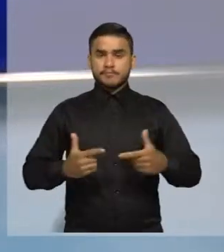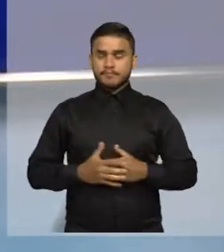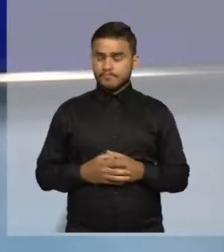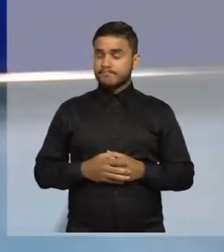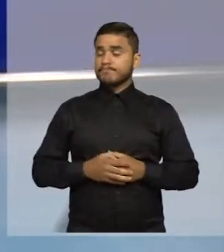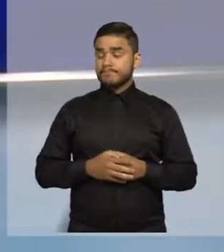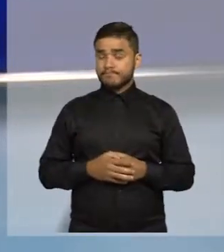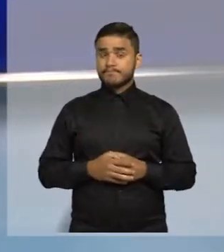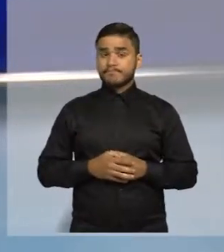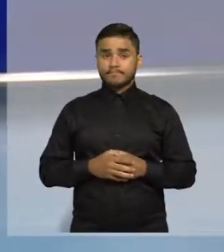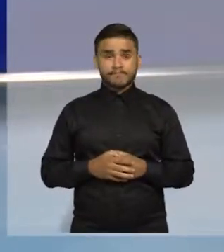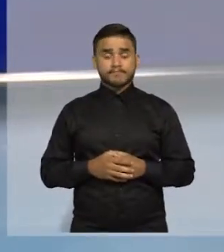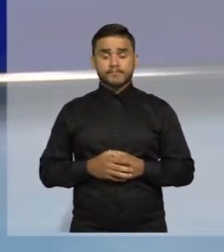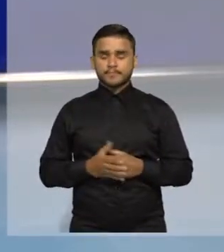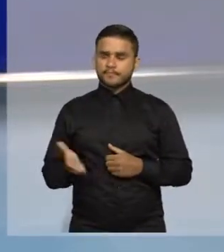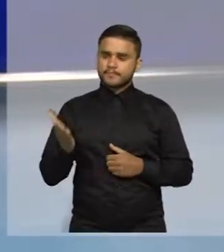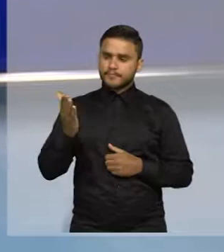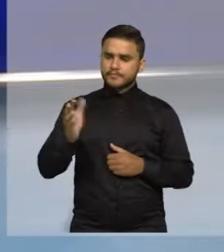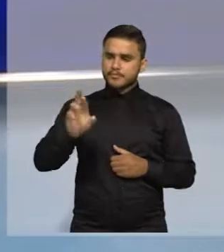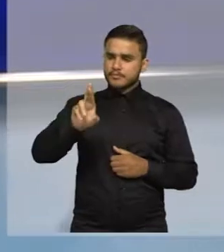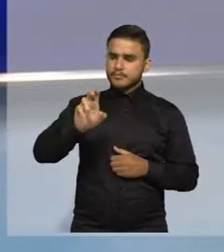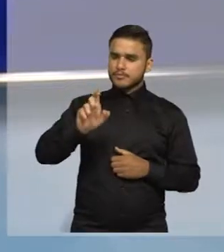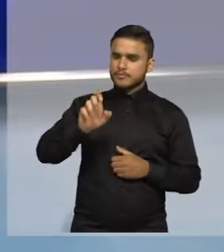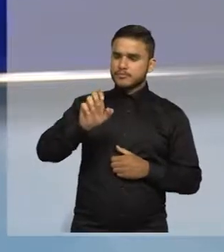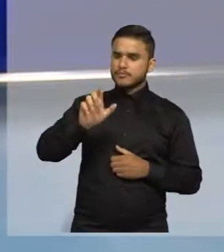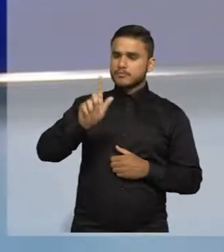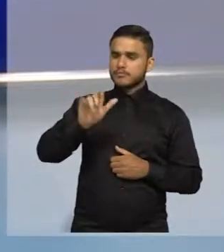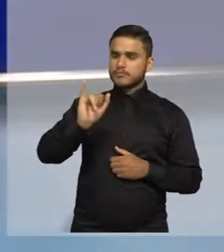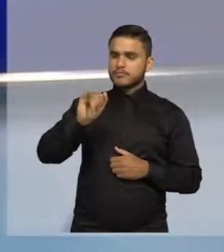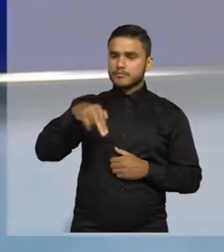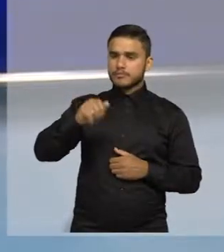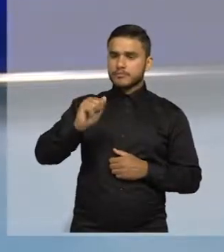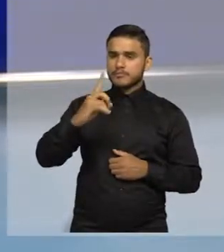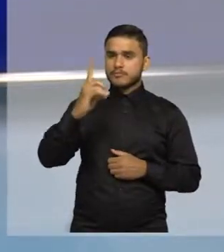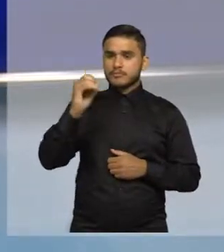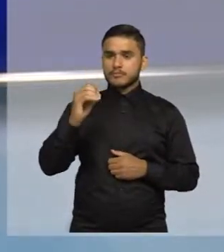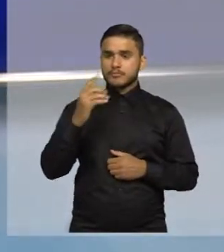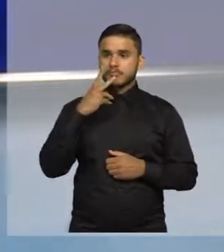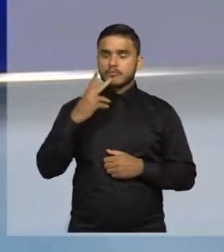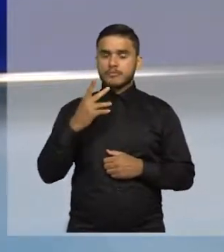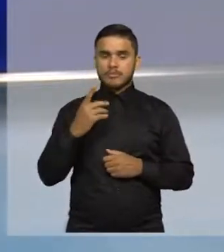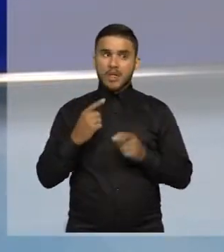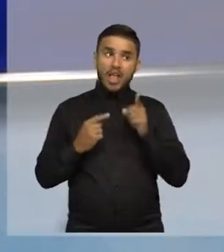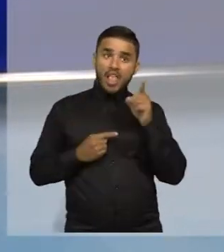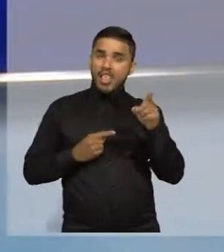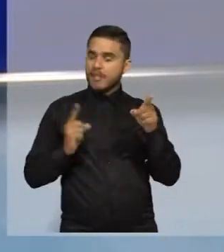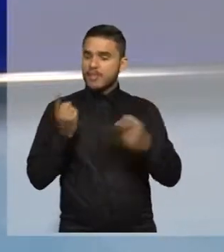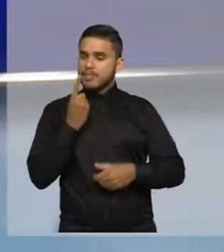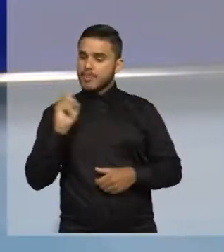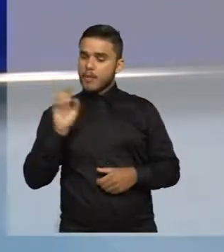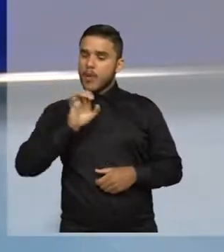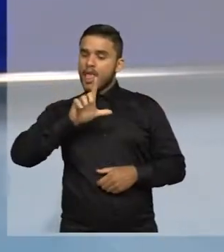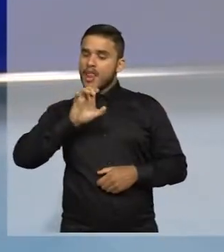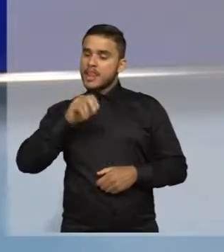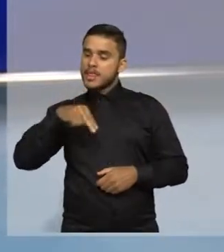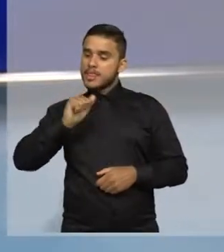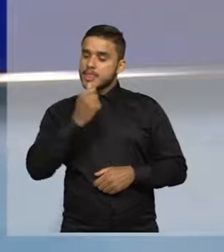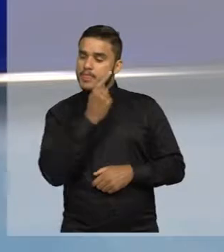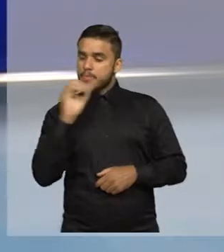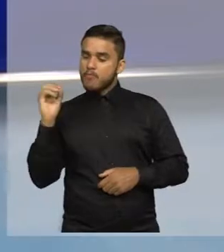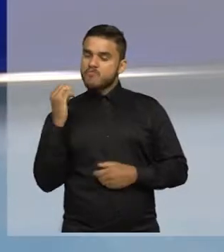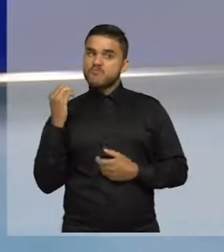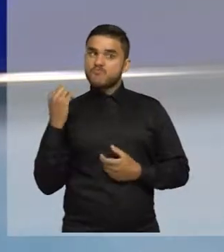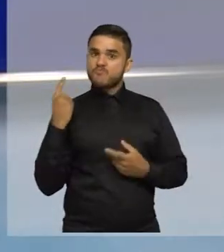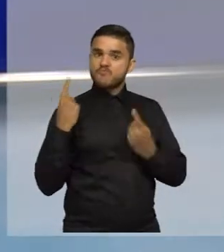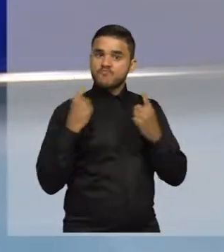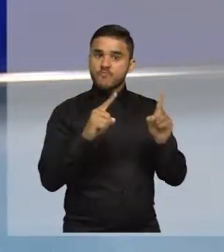Reginaldo, eu comecei no editorial de abertura dizendo, agora não tem mais ele não, agora tem Brasil sim. Para que se tenha o Brasil sim,